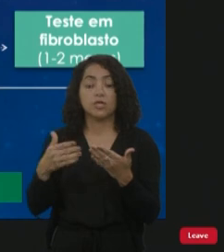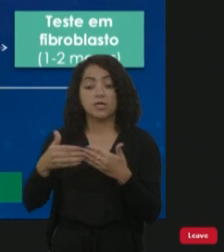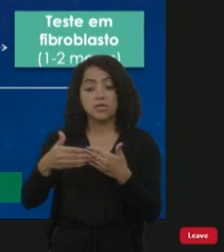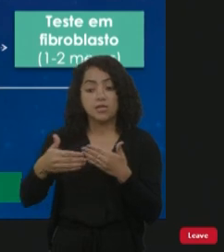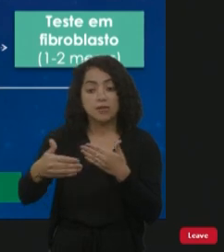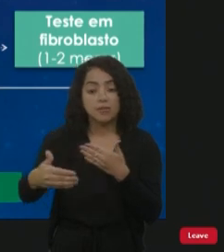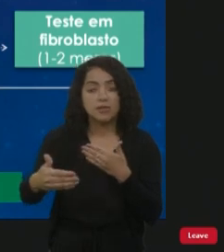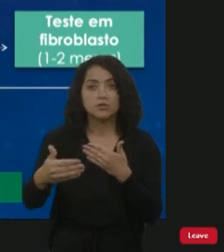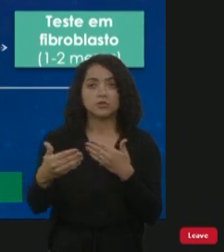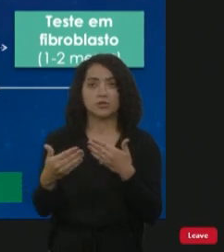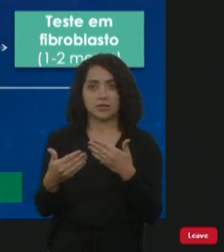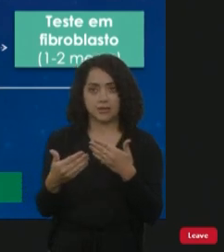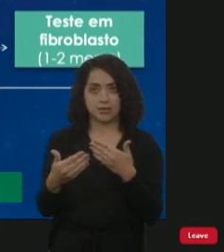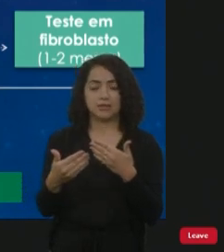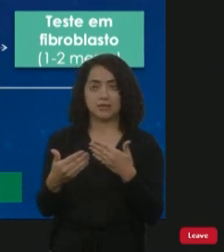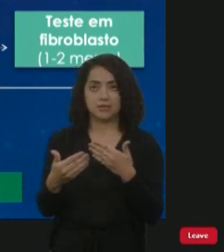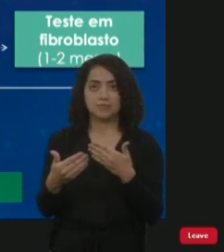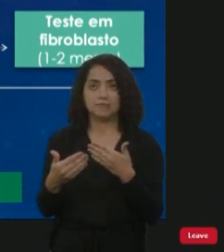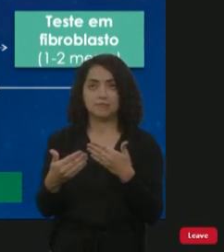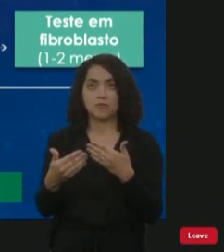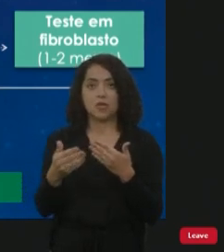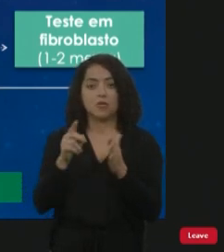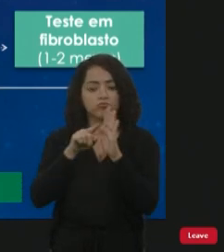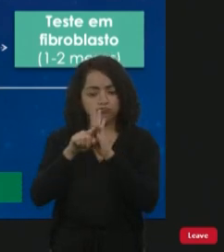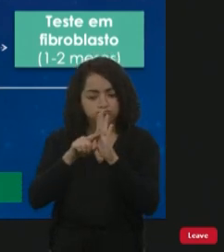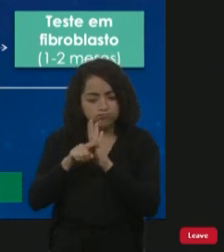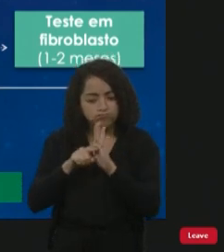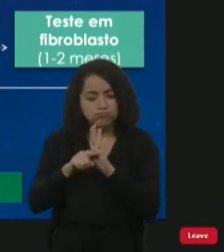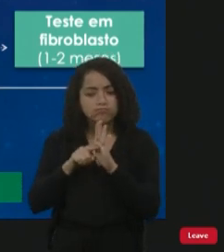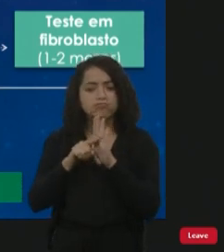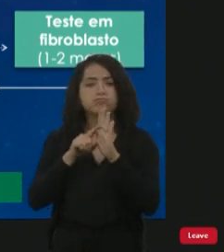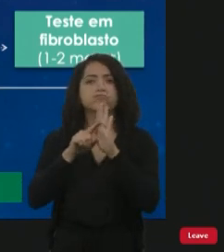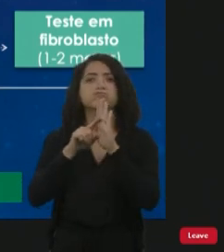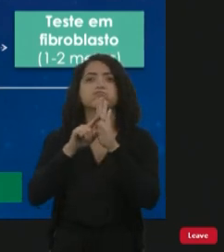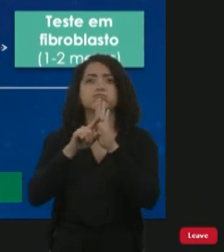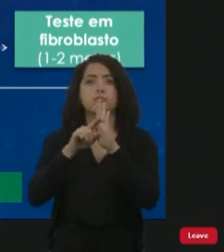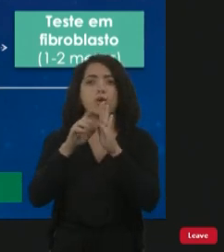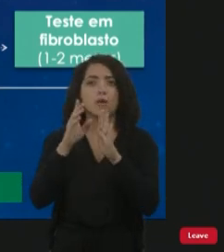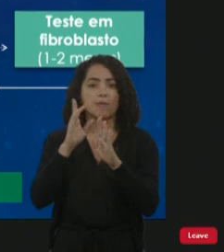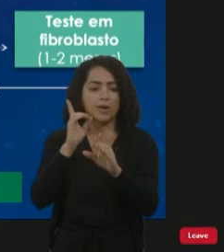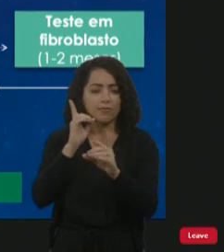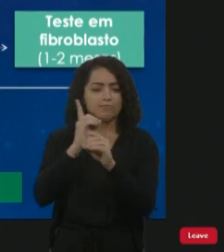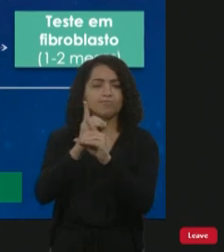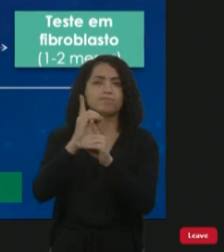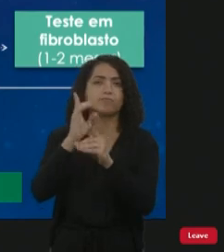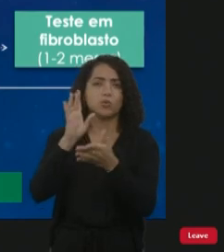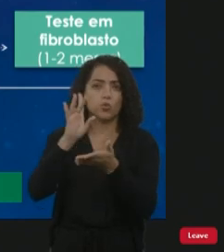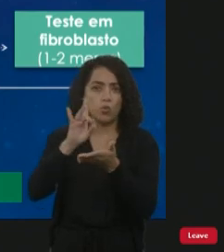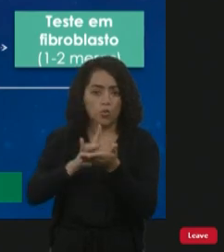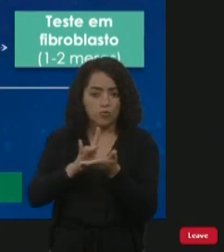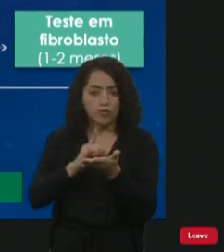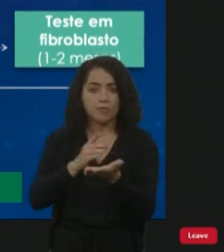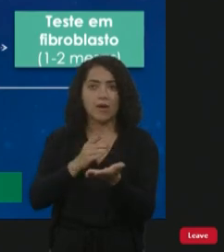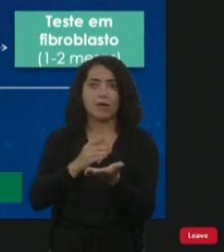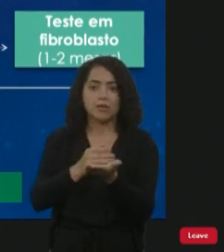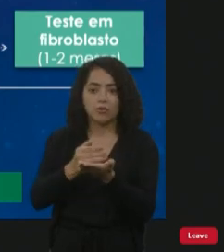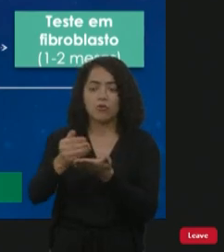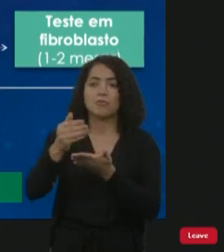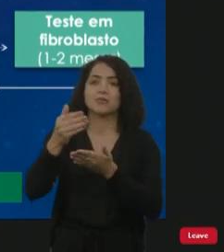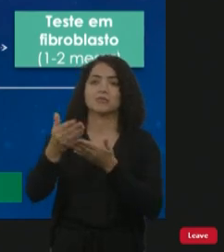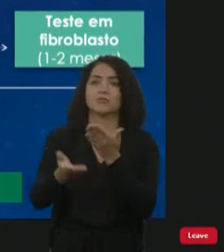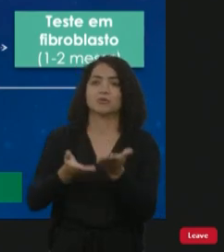daí continuar a investigação para confirmar esse diagnóstico e iniciar o tratamento o mais breve possível,